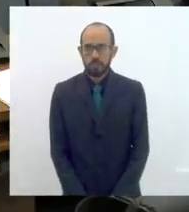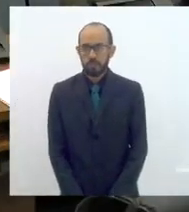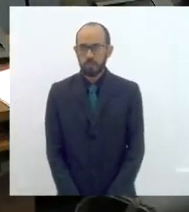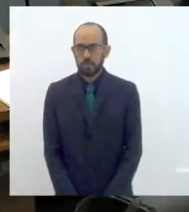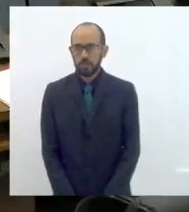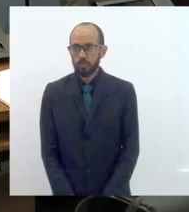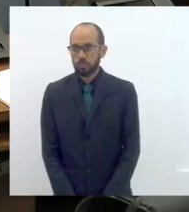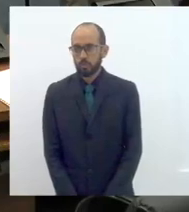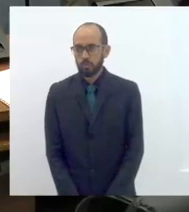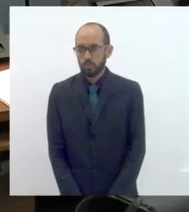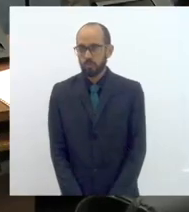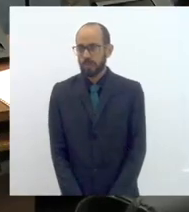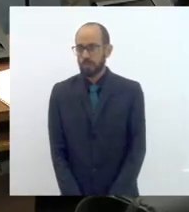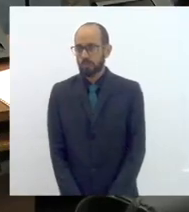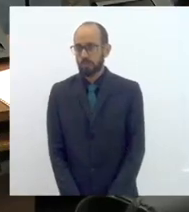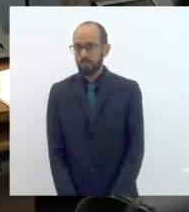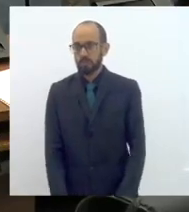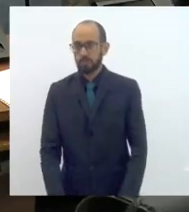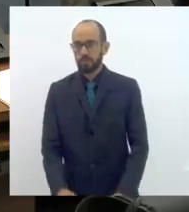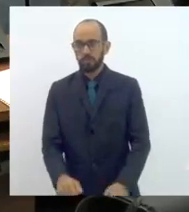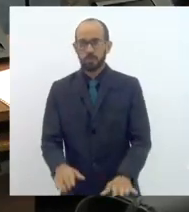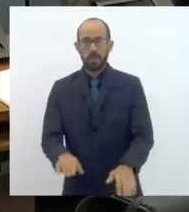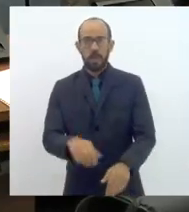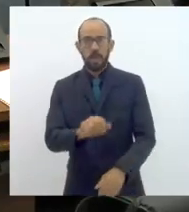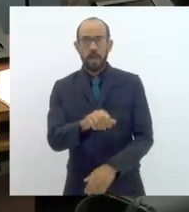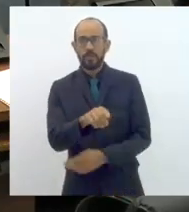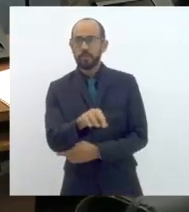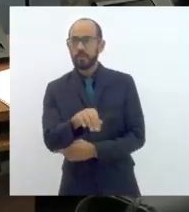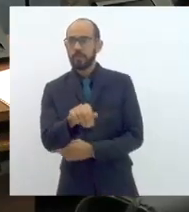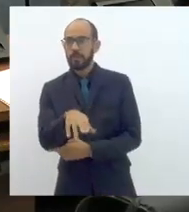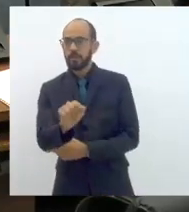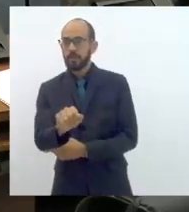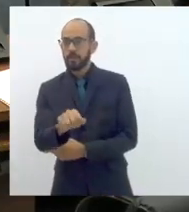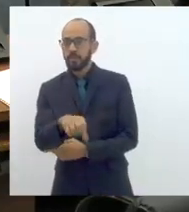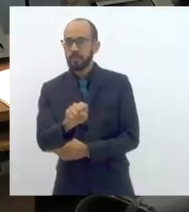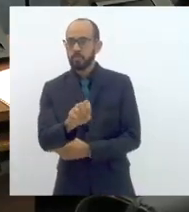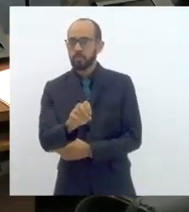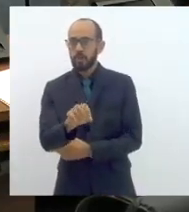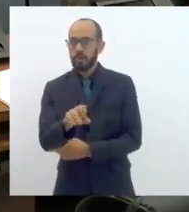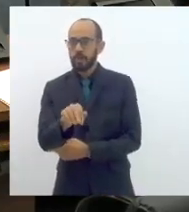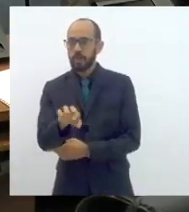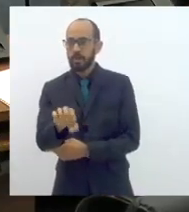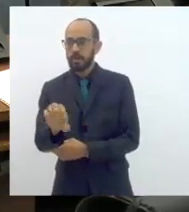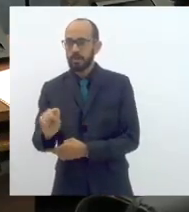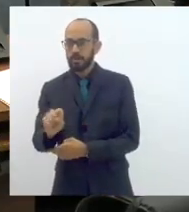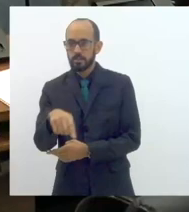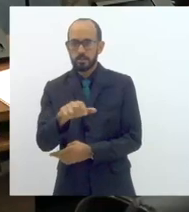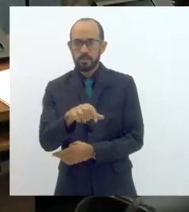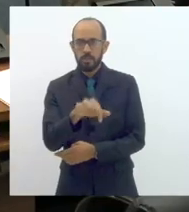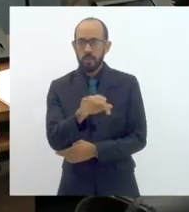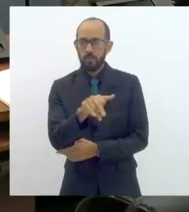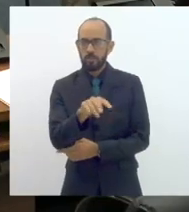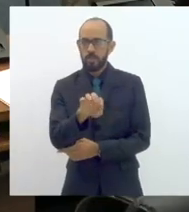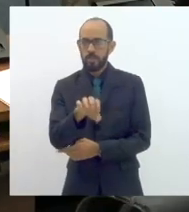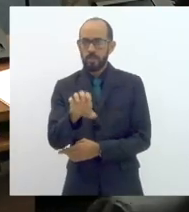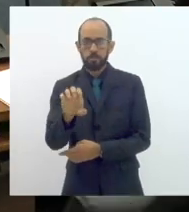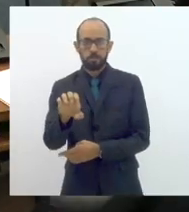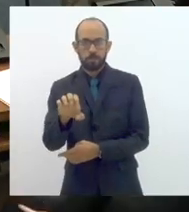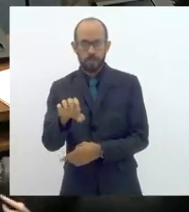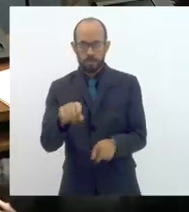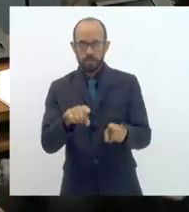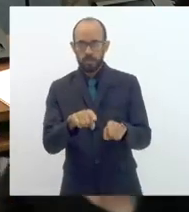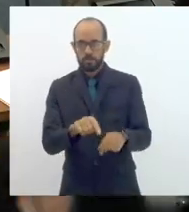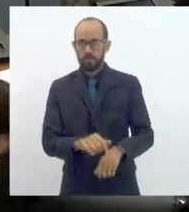Nova Friburgo, Gabriela Gonçalves Soares Lopes e Felipe Gabriel Silva Knapp.